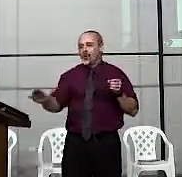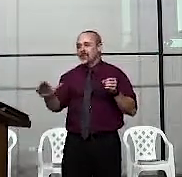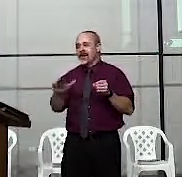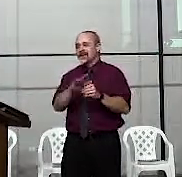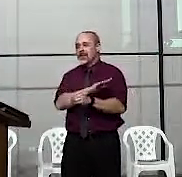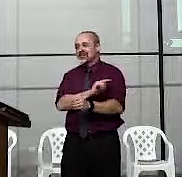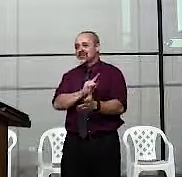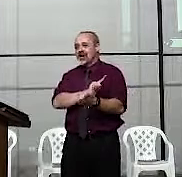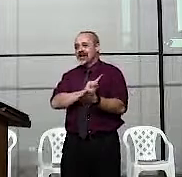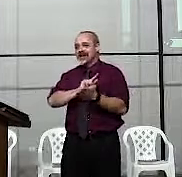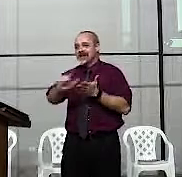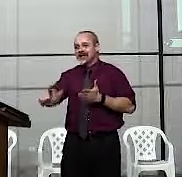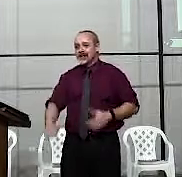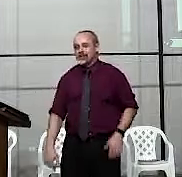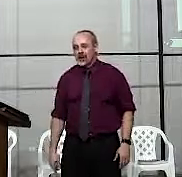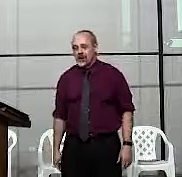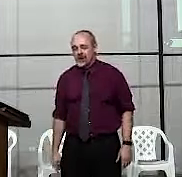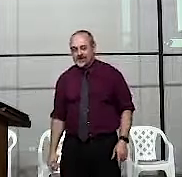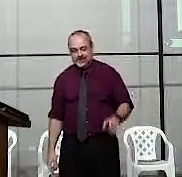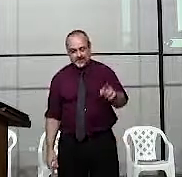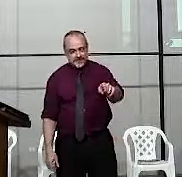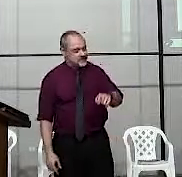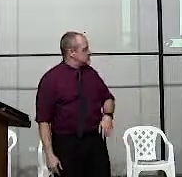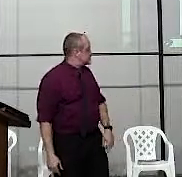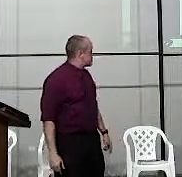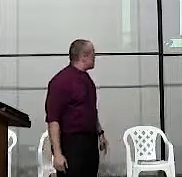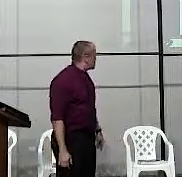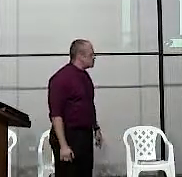limpo, completamente limpo.